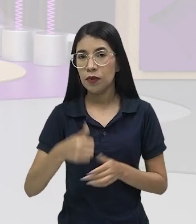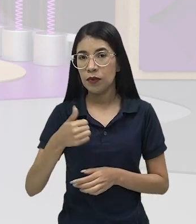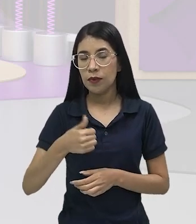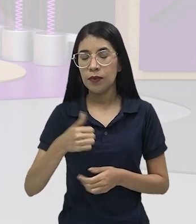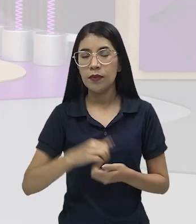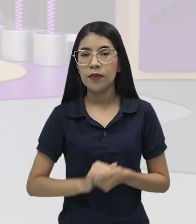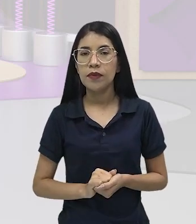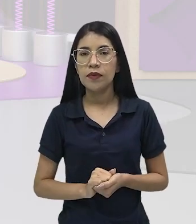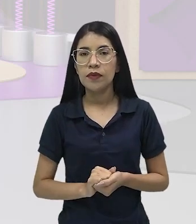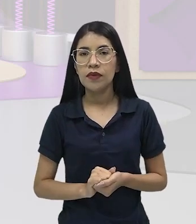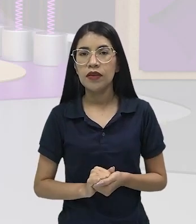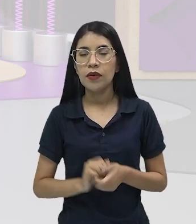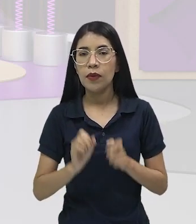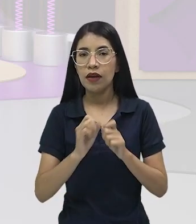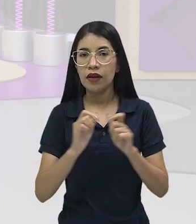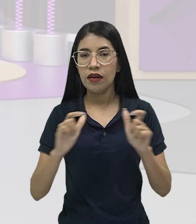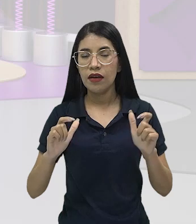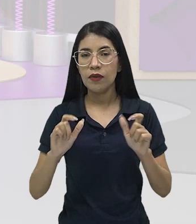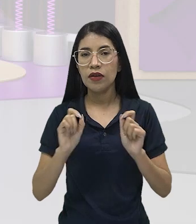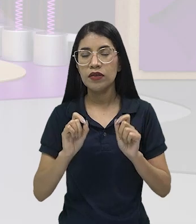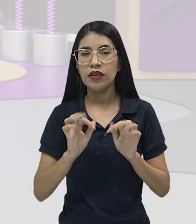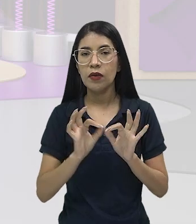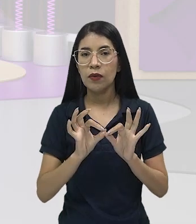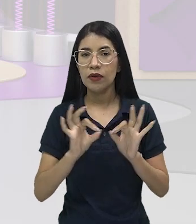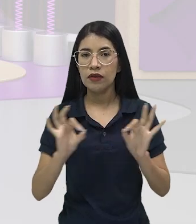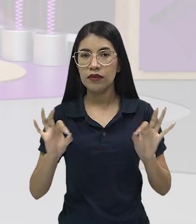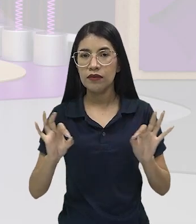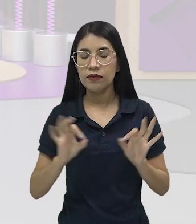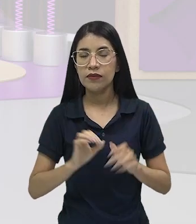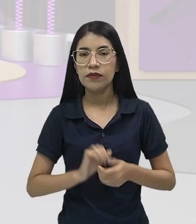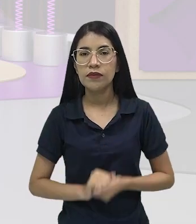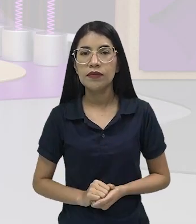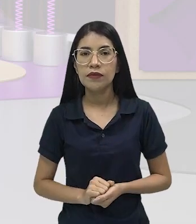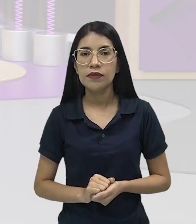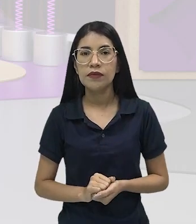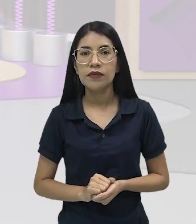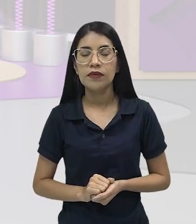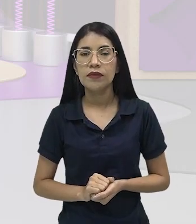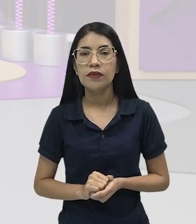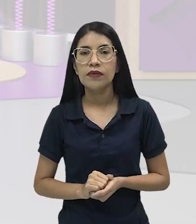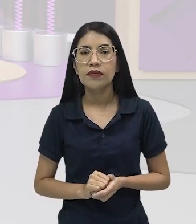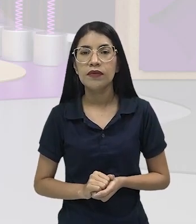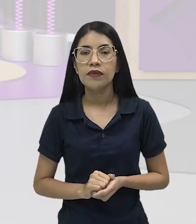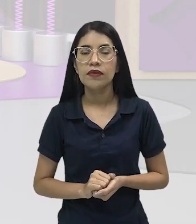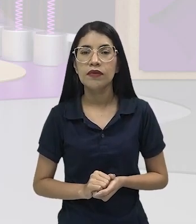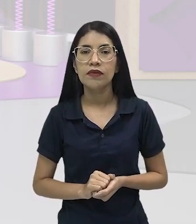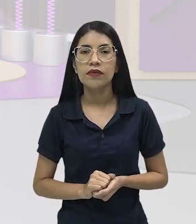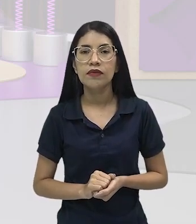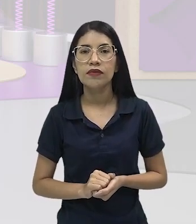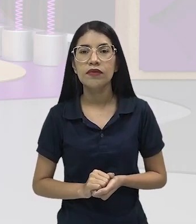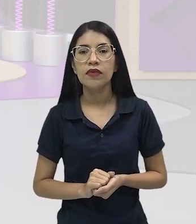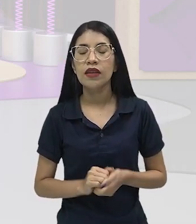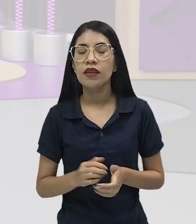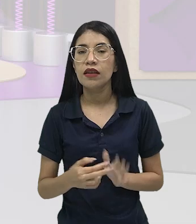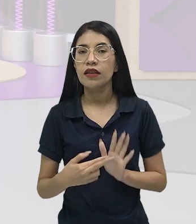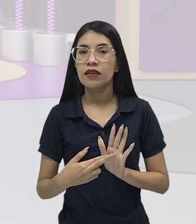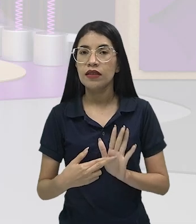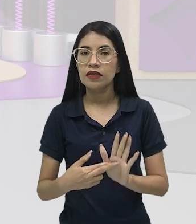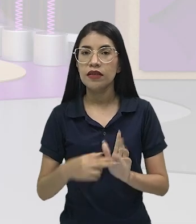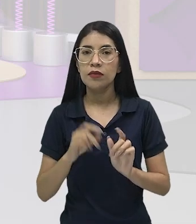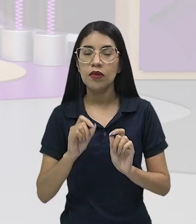são chamadas de equações lineares, onde elas retratam